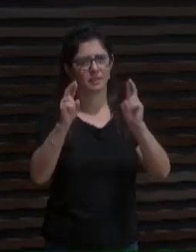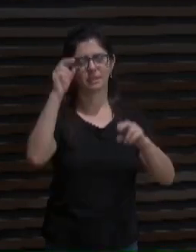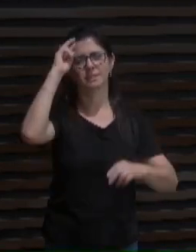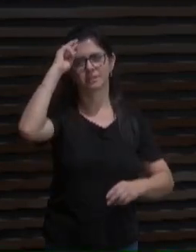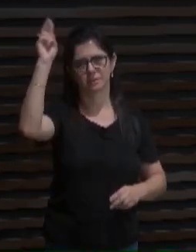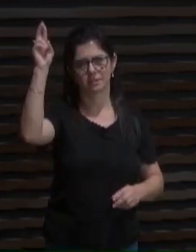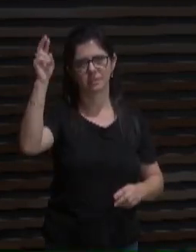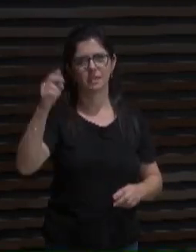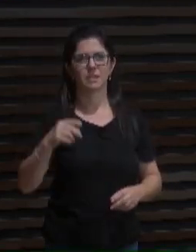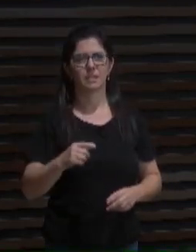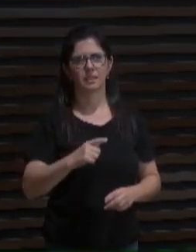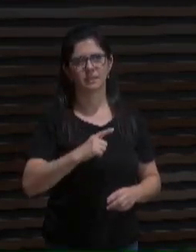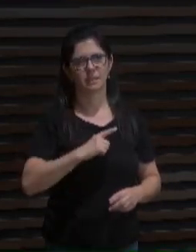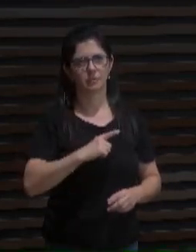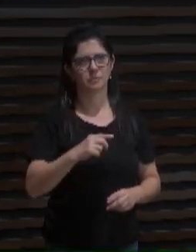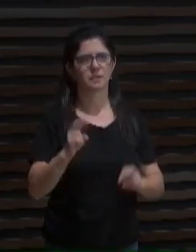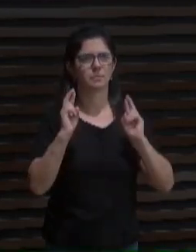a esperança na volta do Senhor.